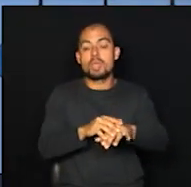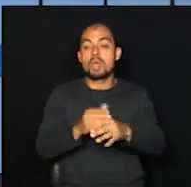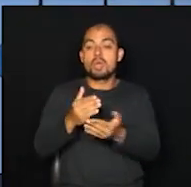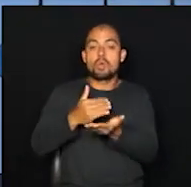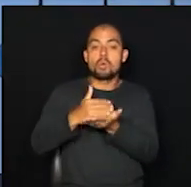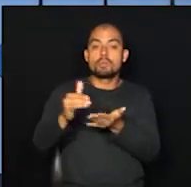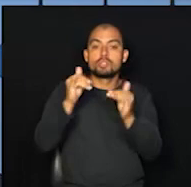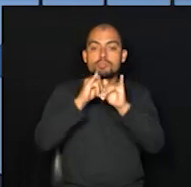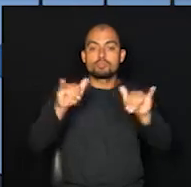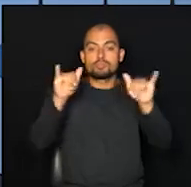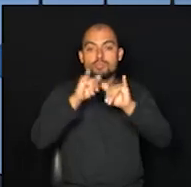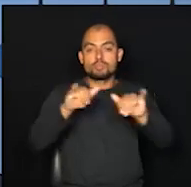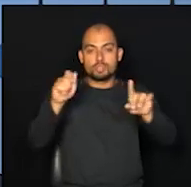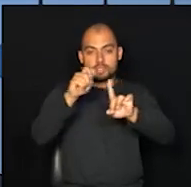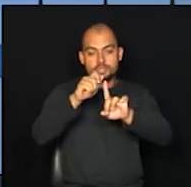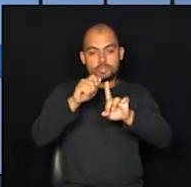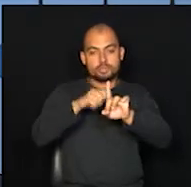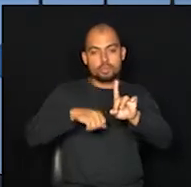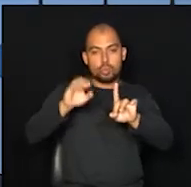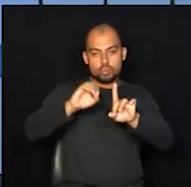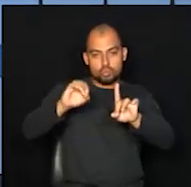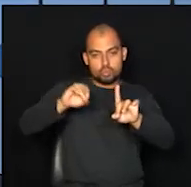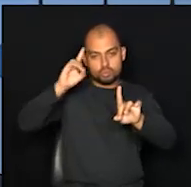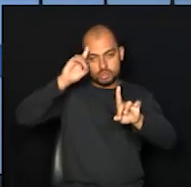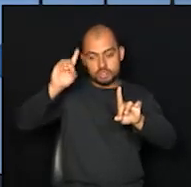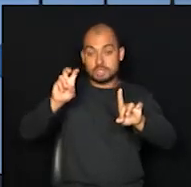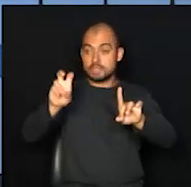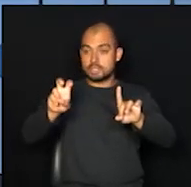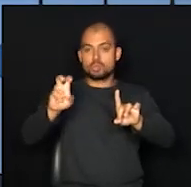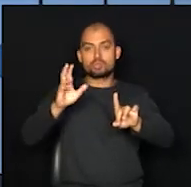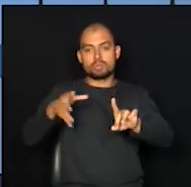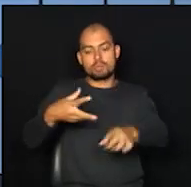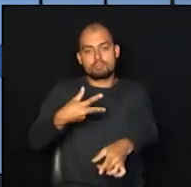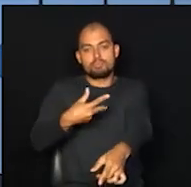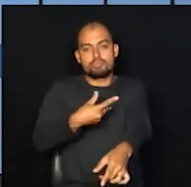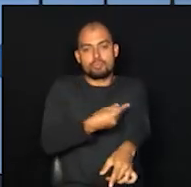de outubro, então até agora já foram aplicadas no total